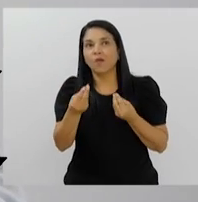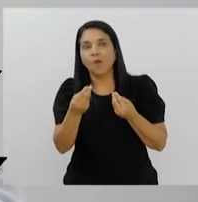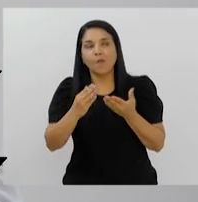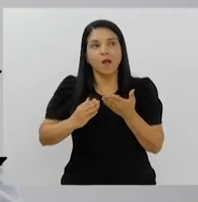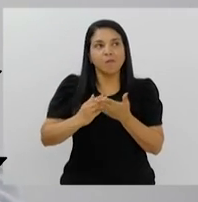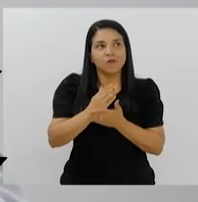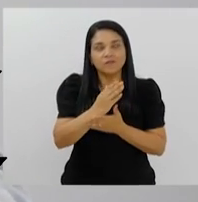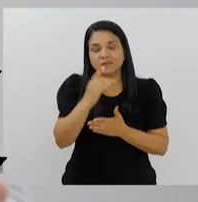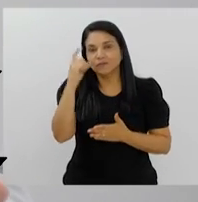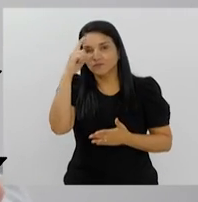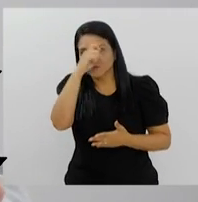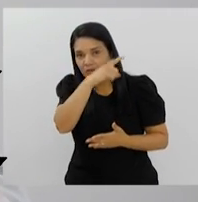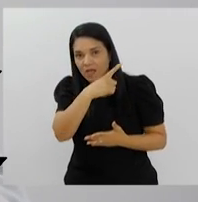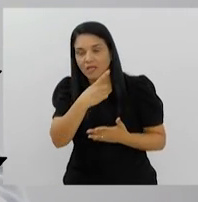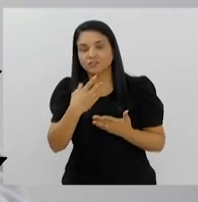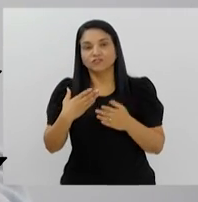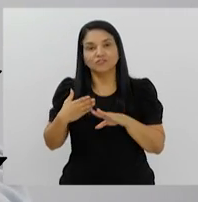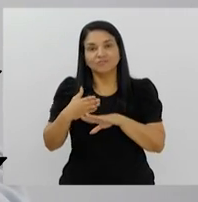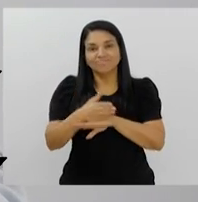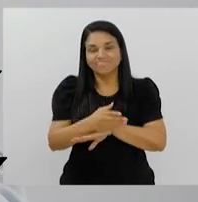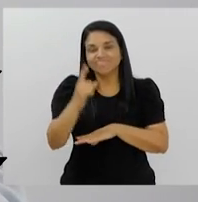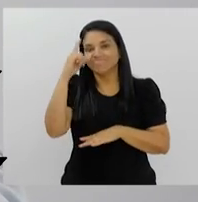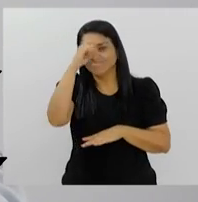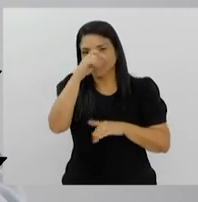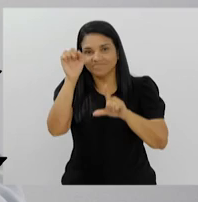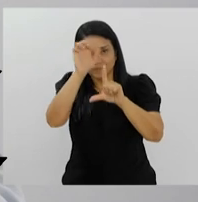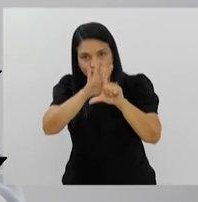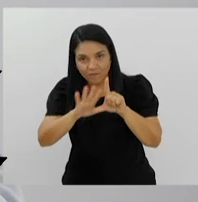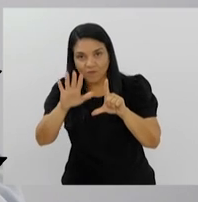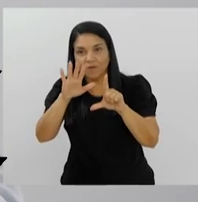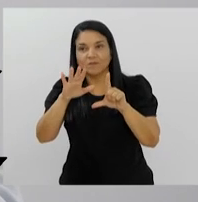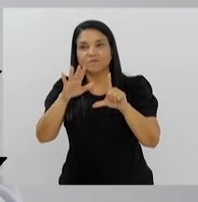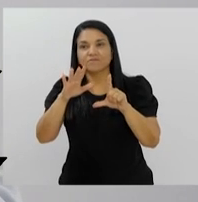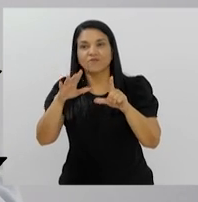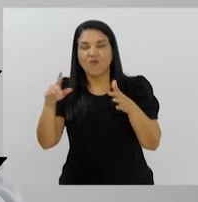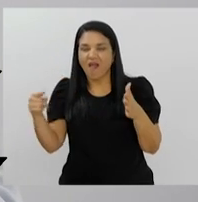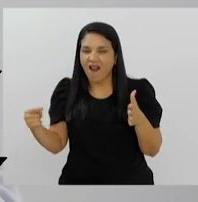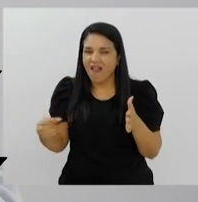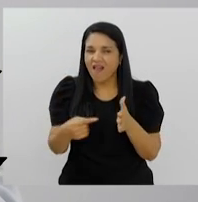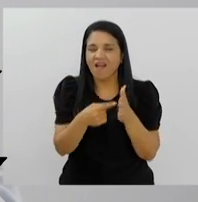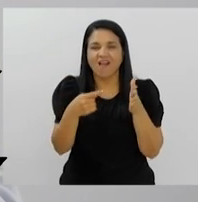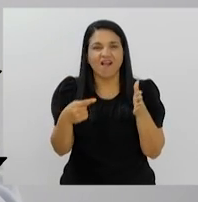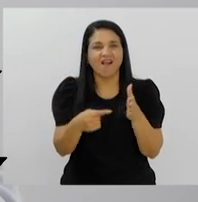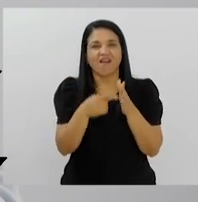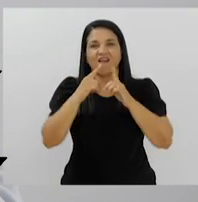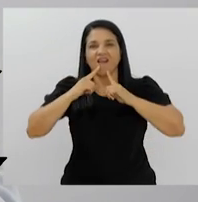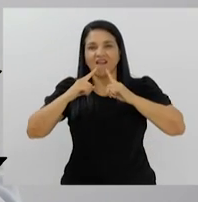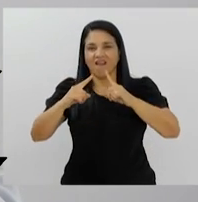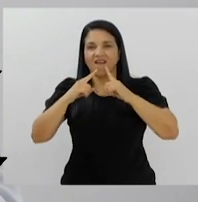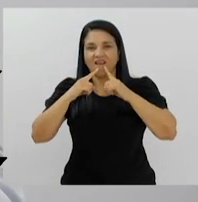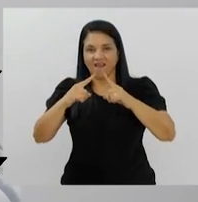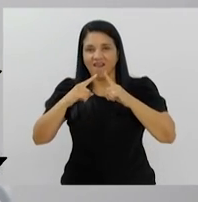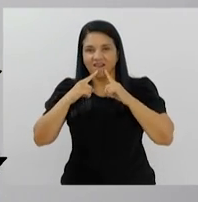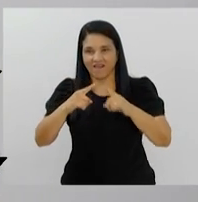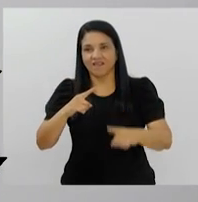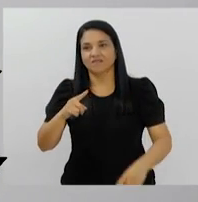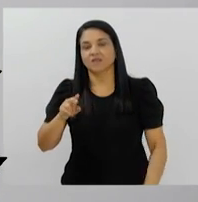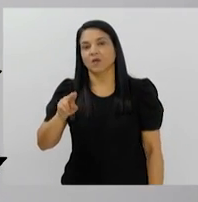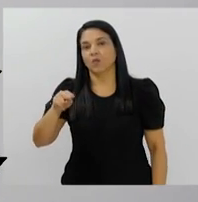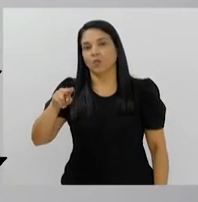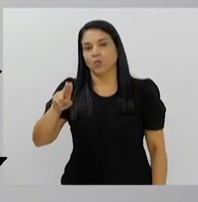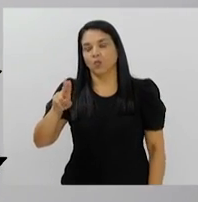aprovação de entrar na plataforma então foram feitas muitas reclamações da Unimed